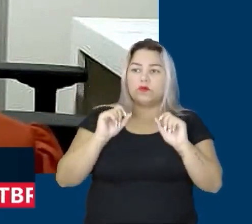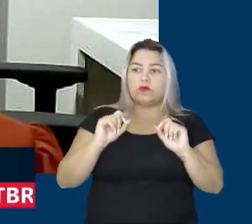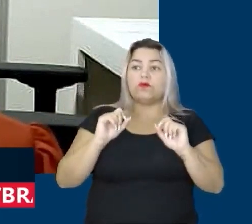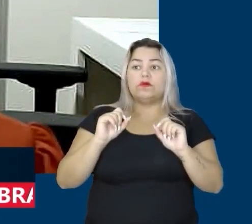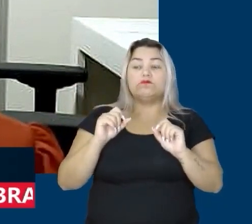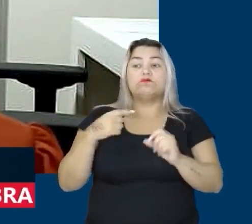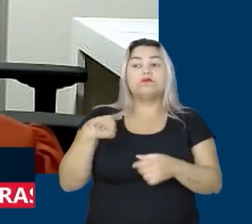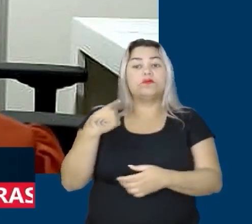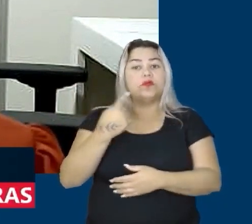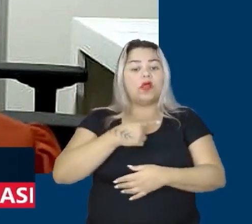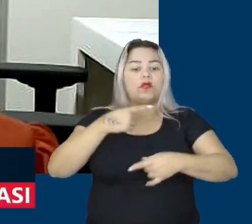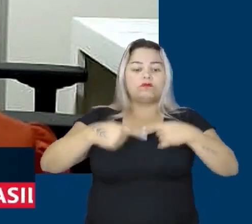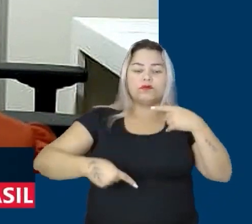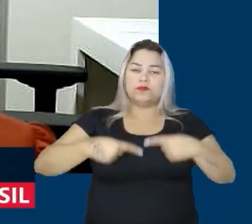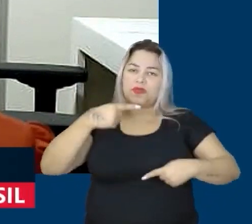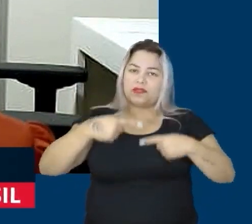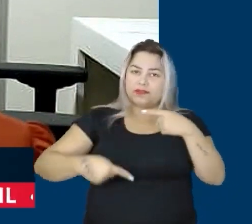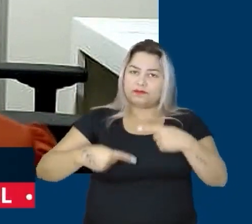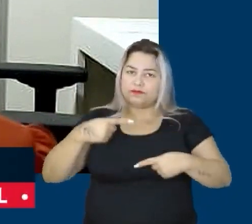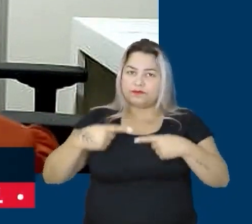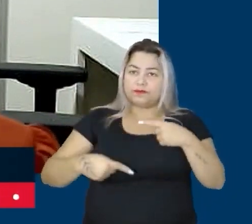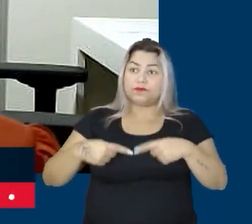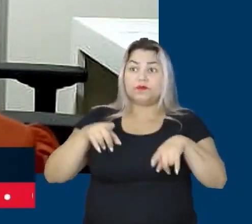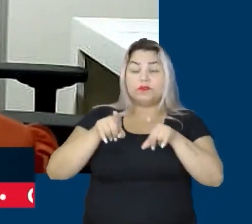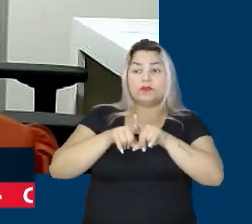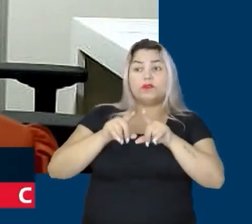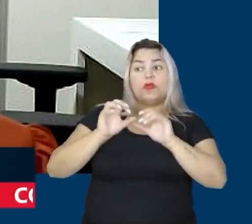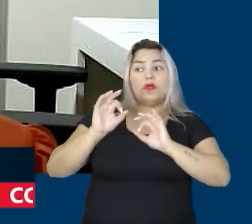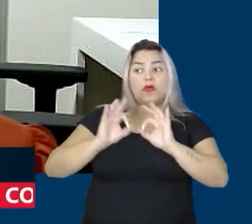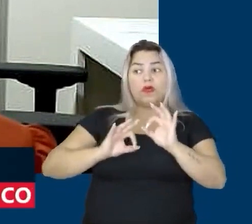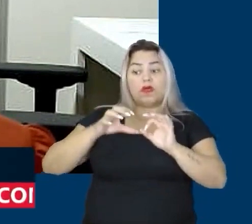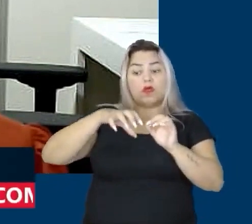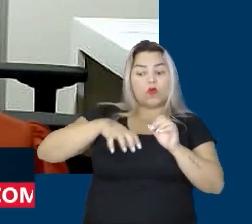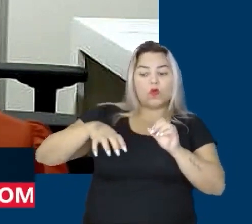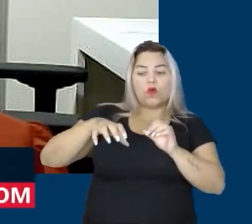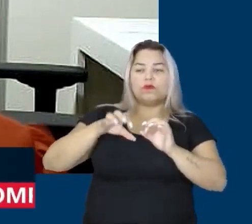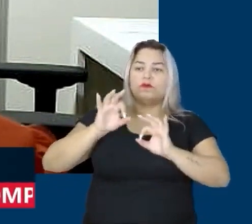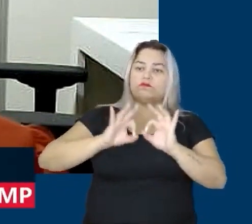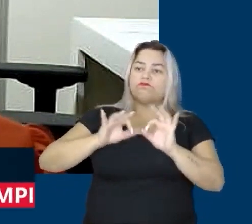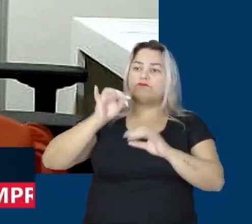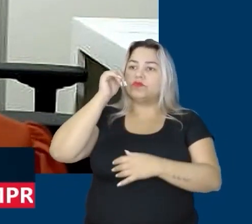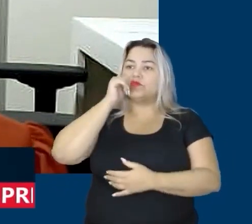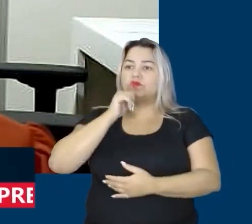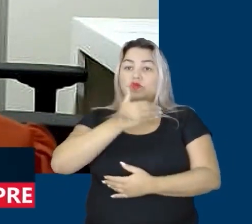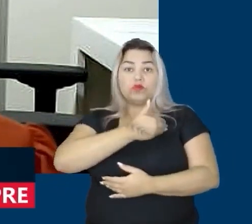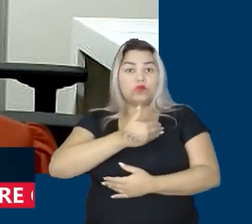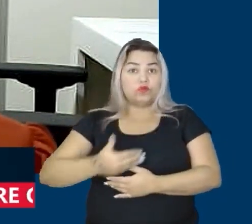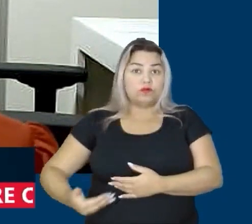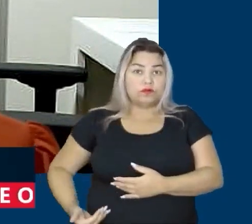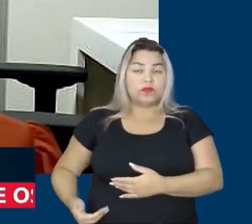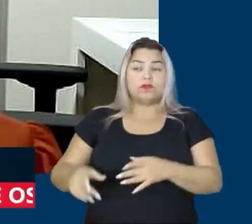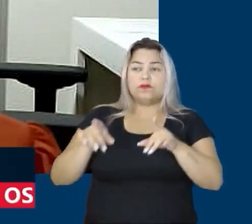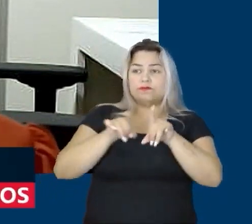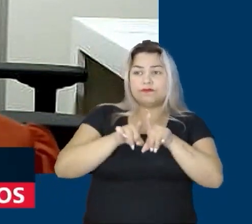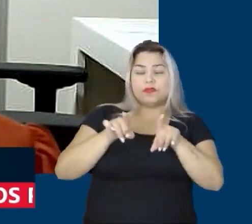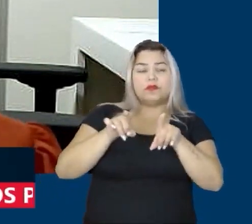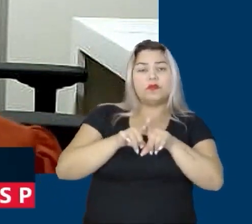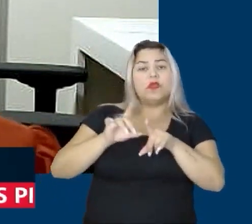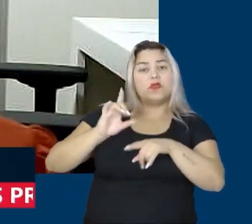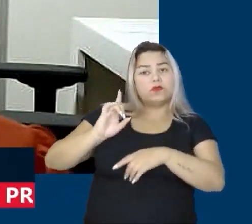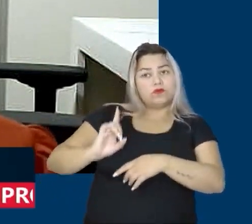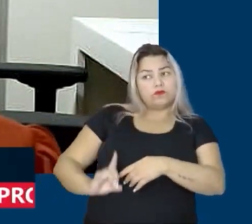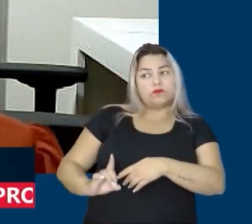que a gente está debatendo nas organizações das mulheres, nos governos também, que é o